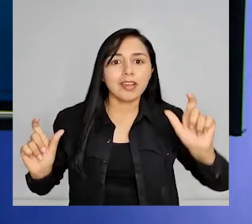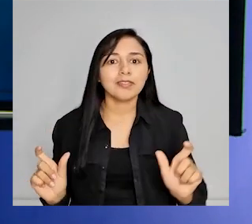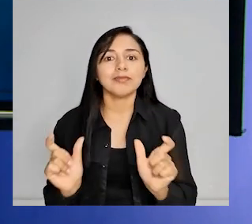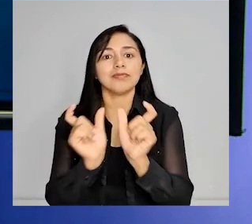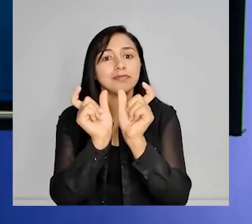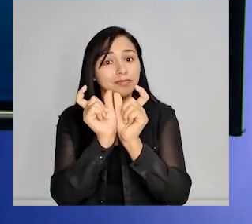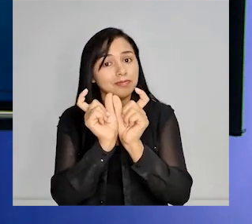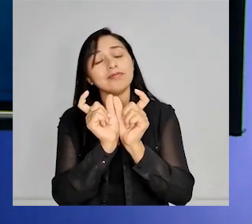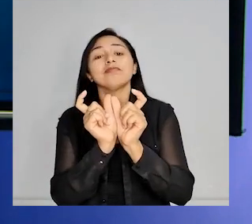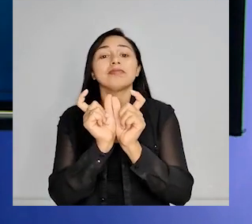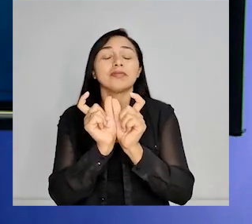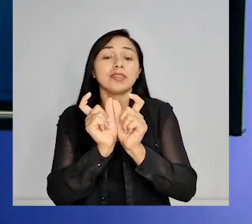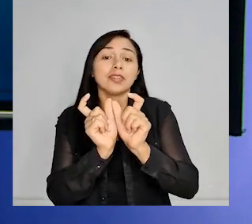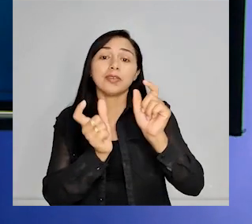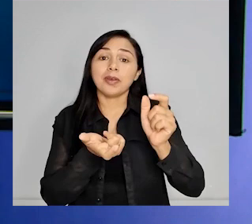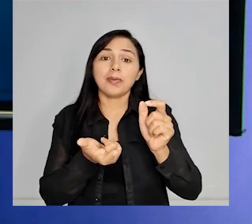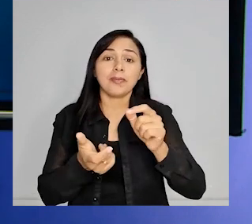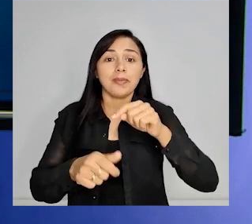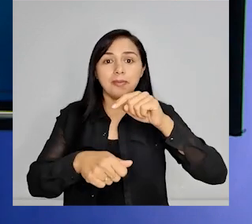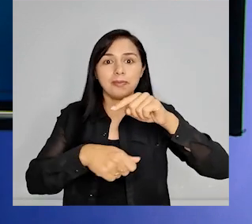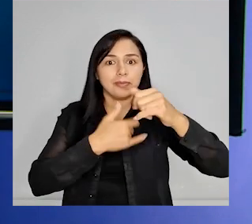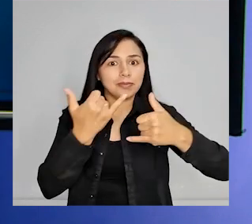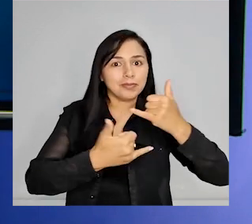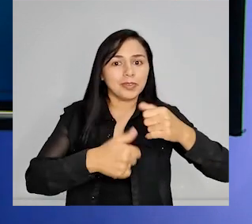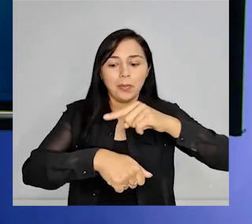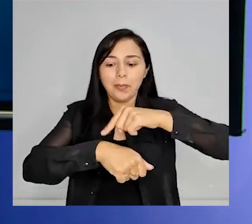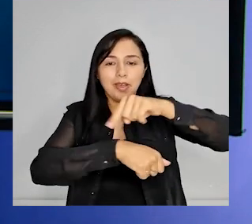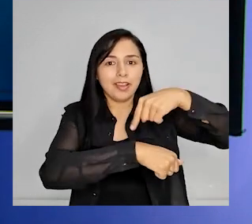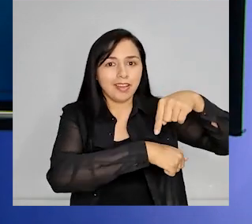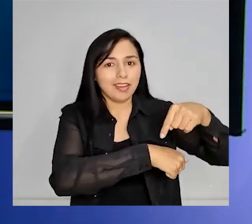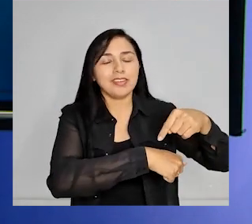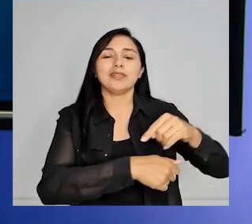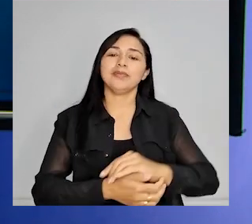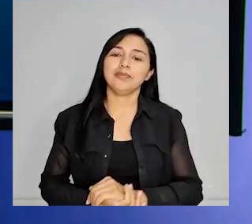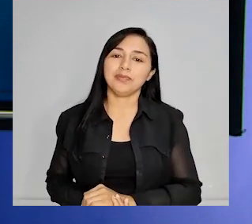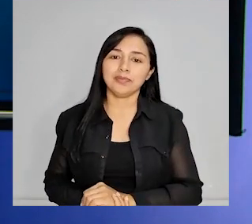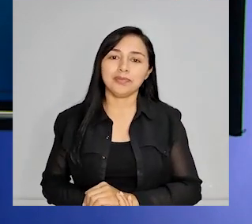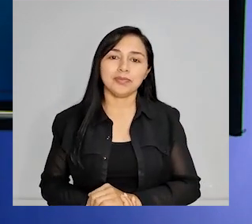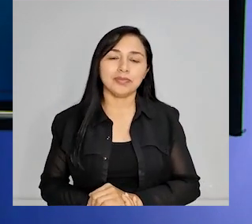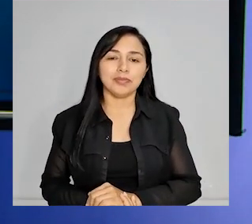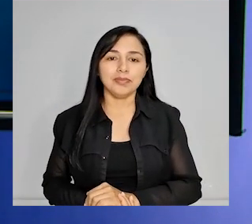juntou com a palavra tempo e formou uma nova palavra, passatempo.